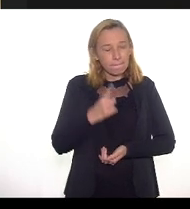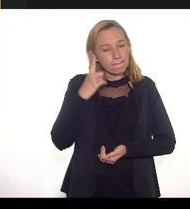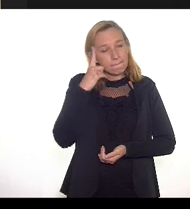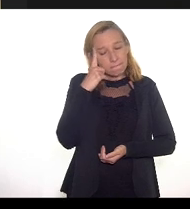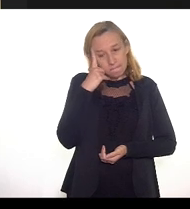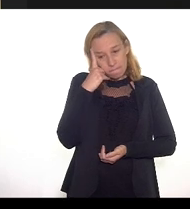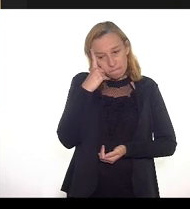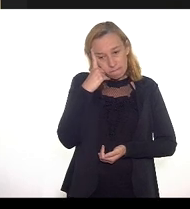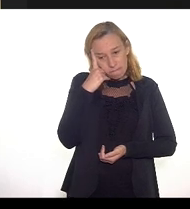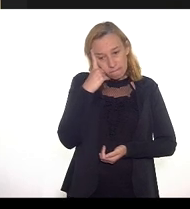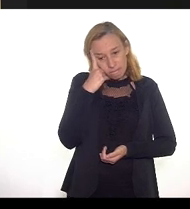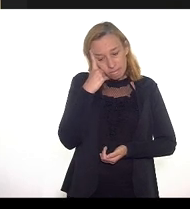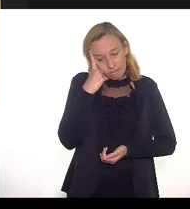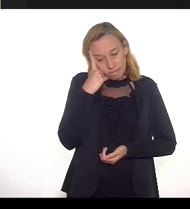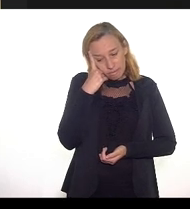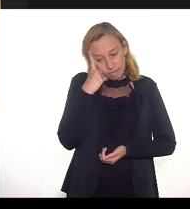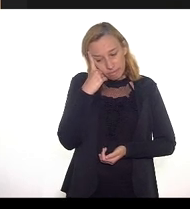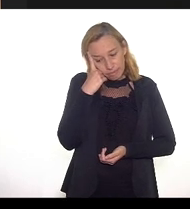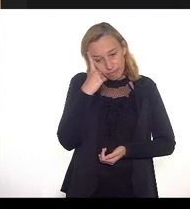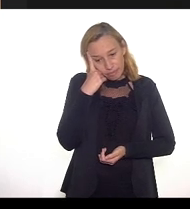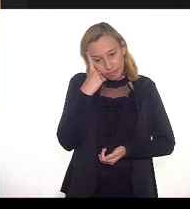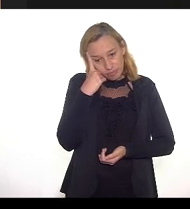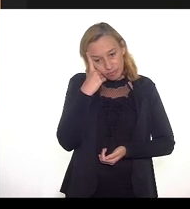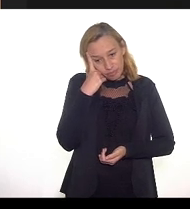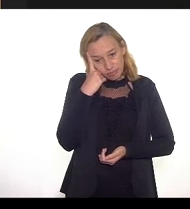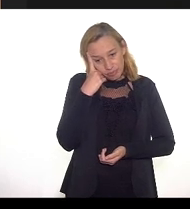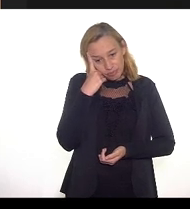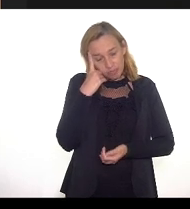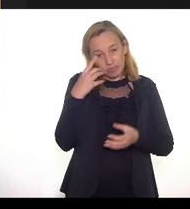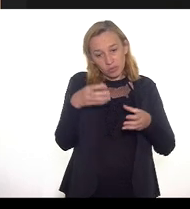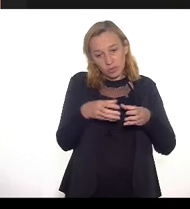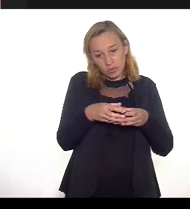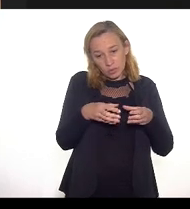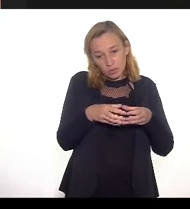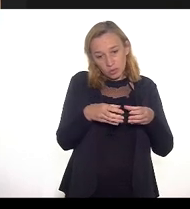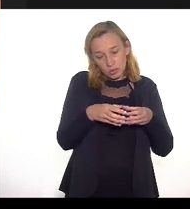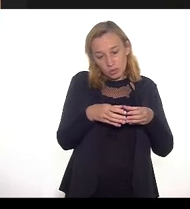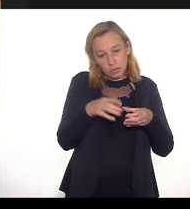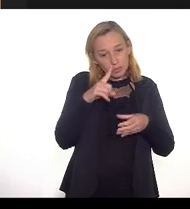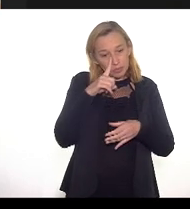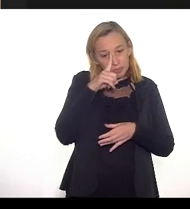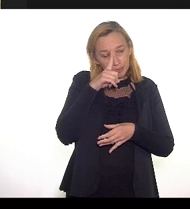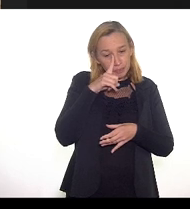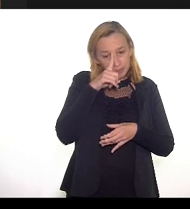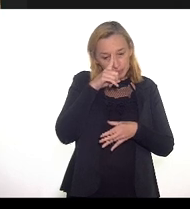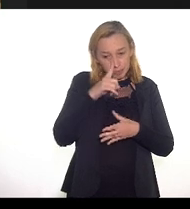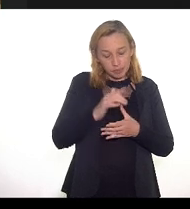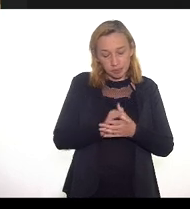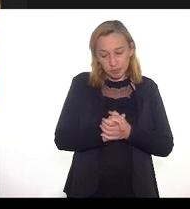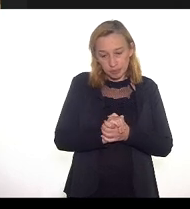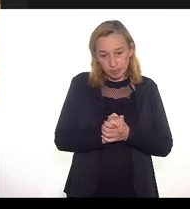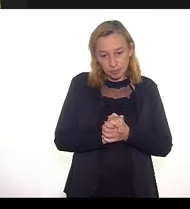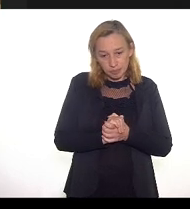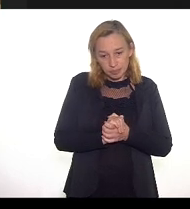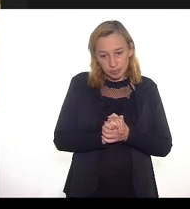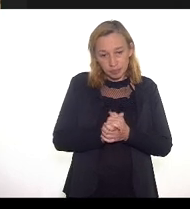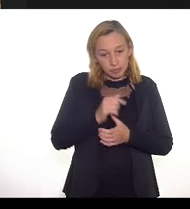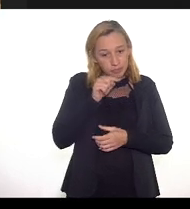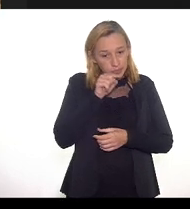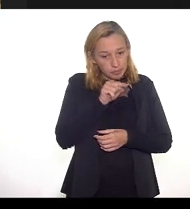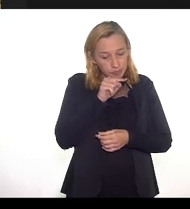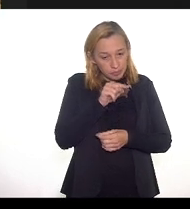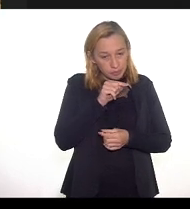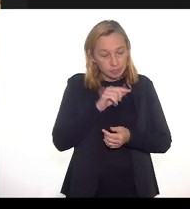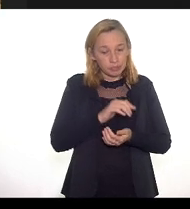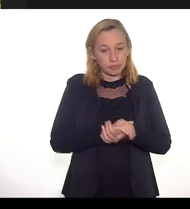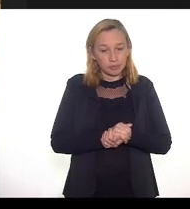em colocar como grupo de risco as pessoas que têm hipertensão arterial, são aquelas não só que têm